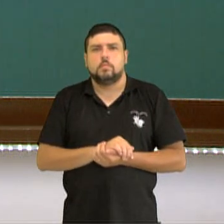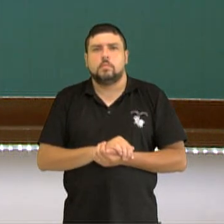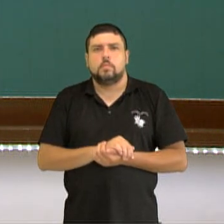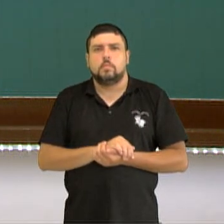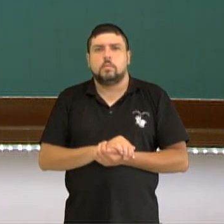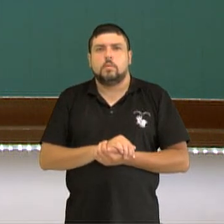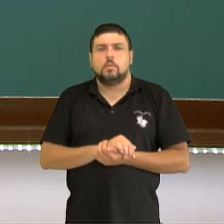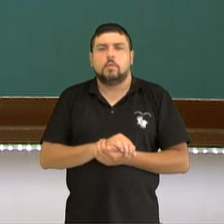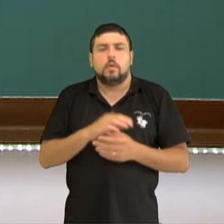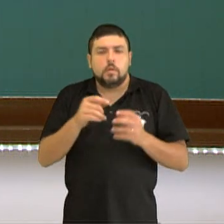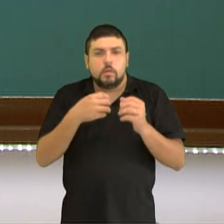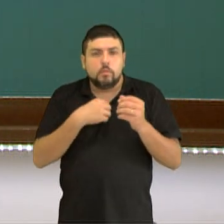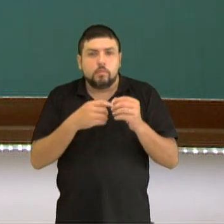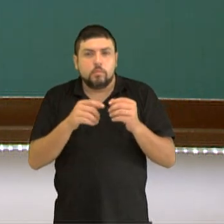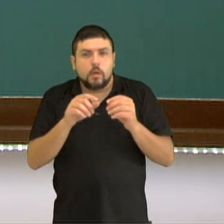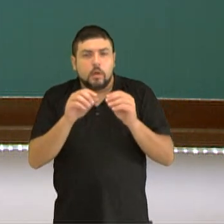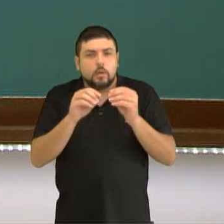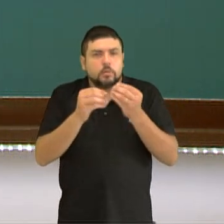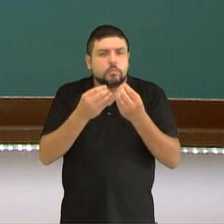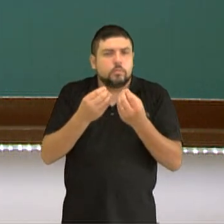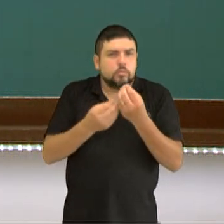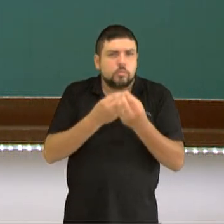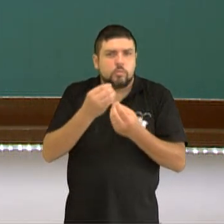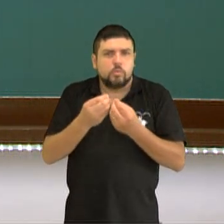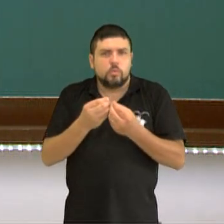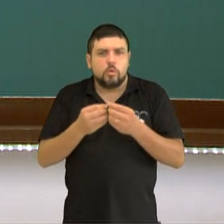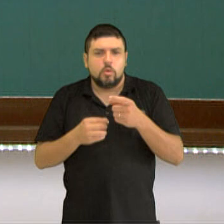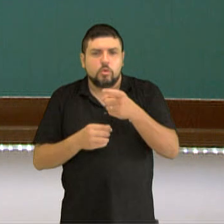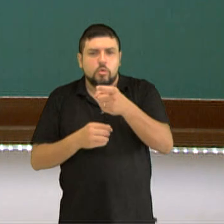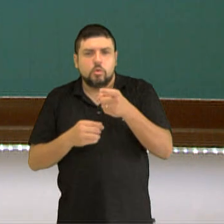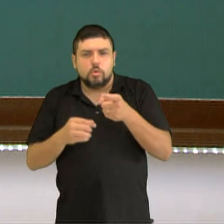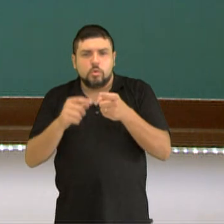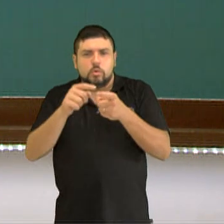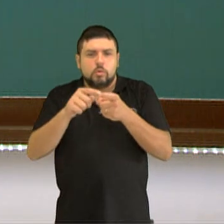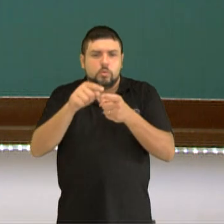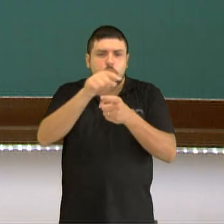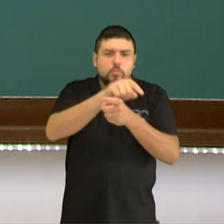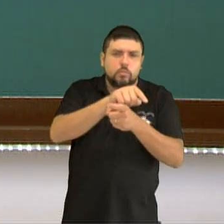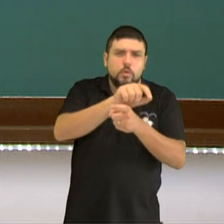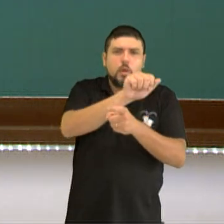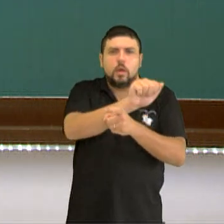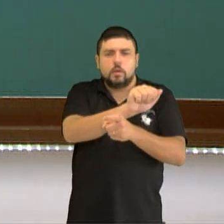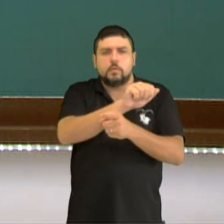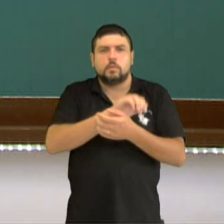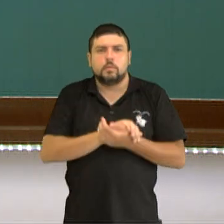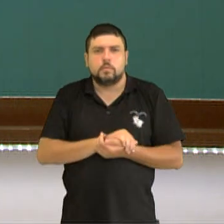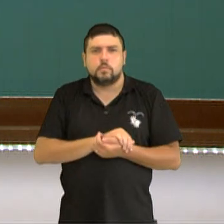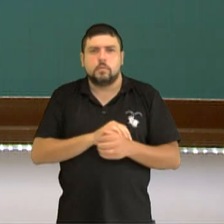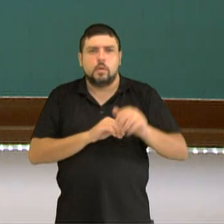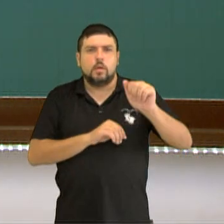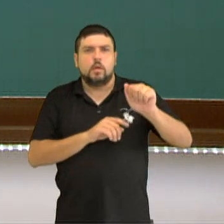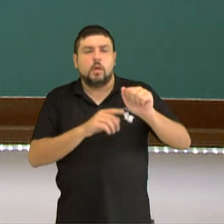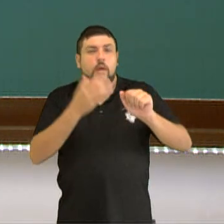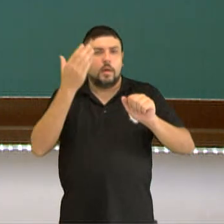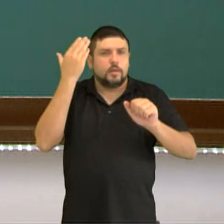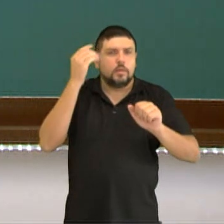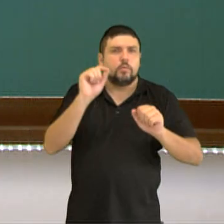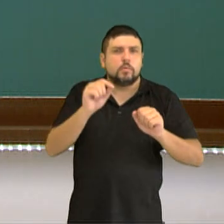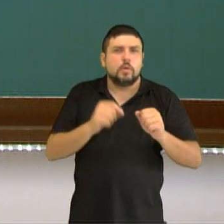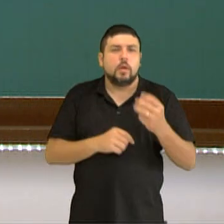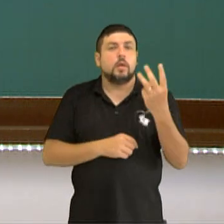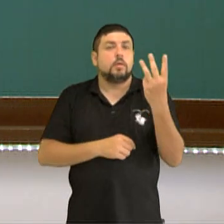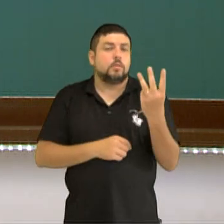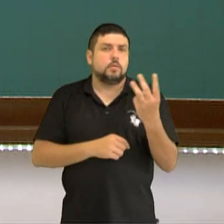variável, juntinho ali com a variável. Então, na frente desse x eu tenho o valor do a, que no meu exemplo era o 3. Às vezes